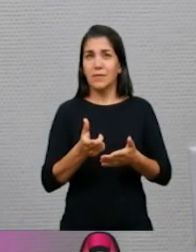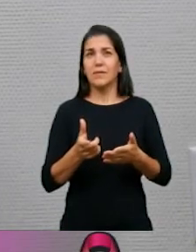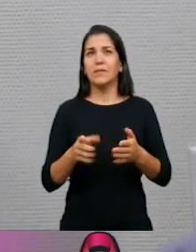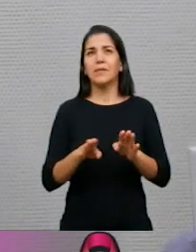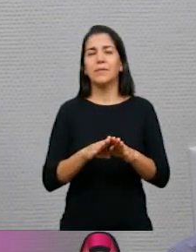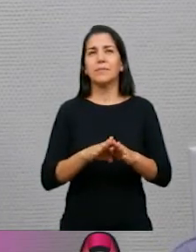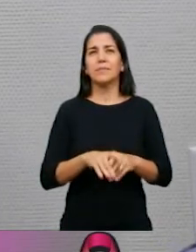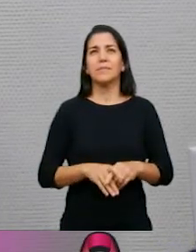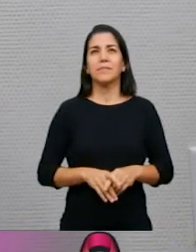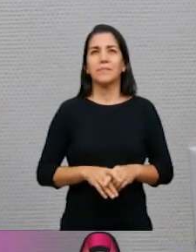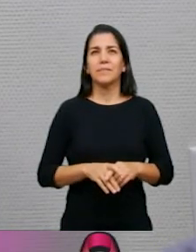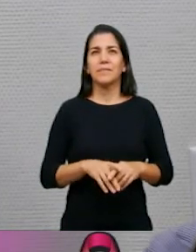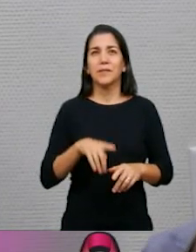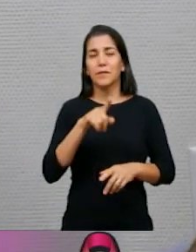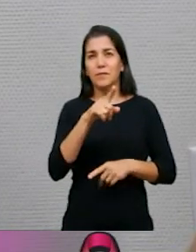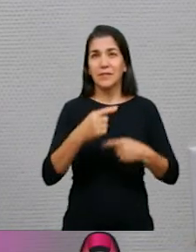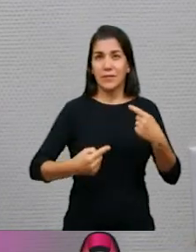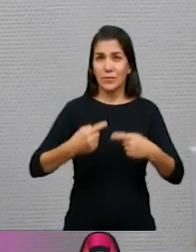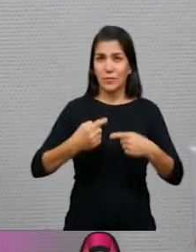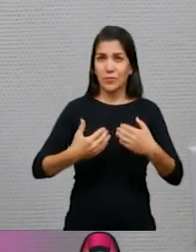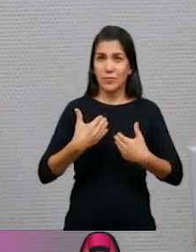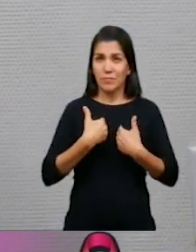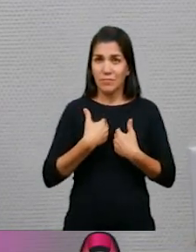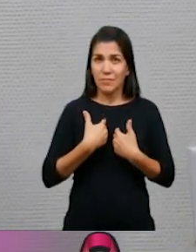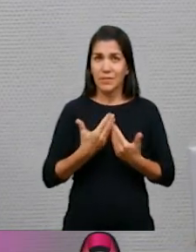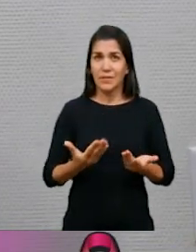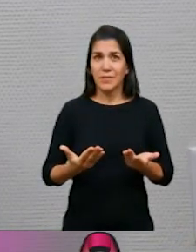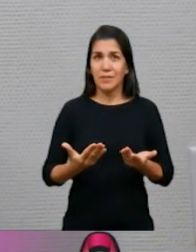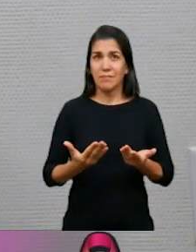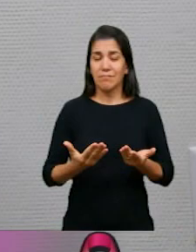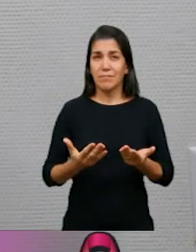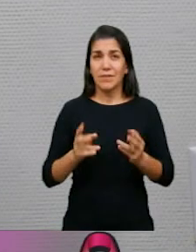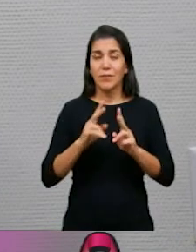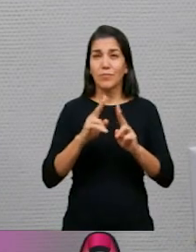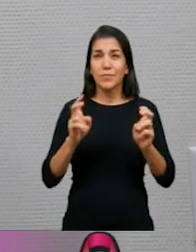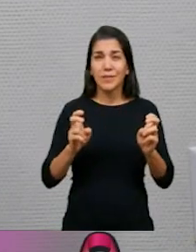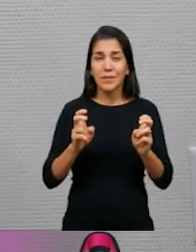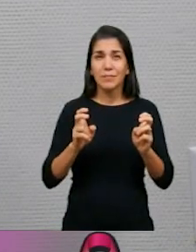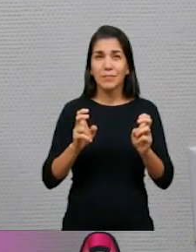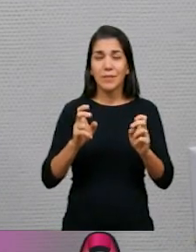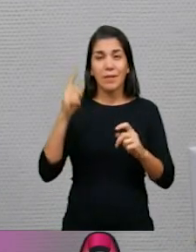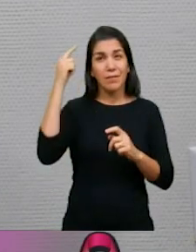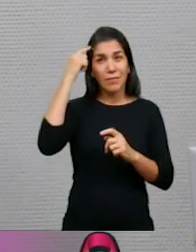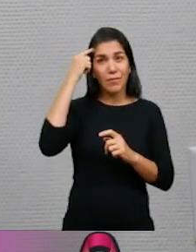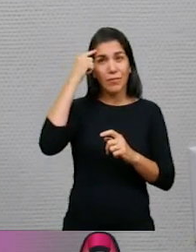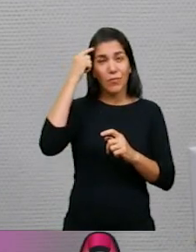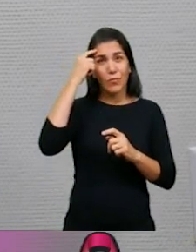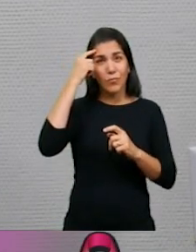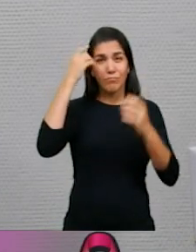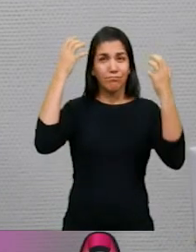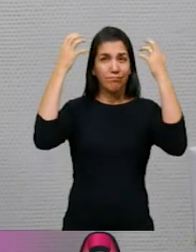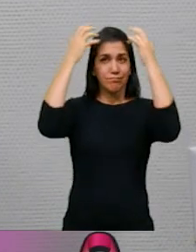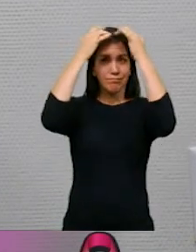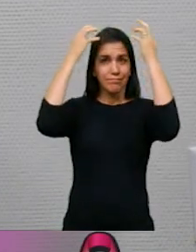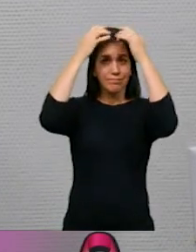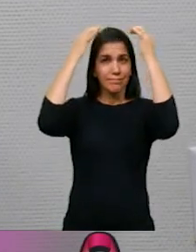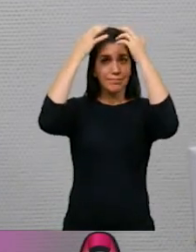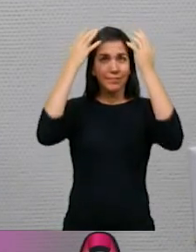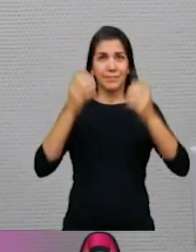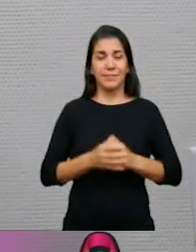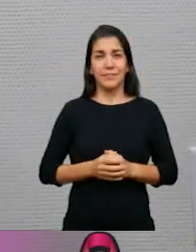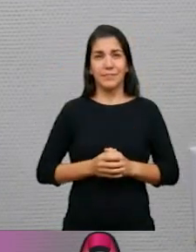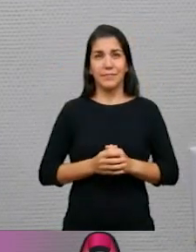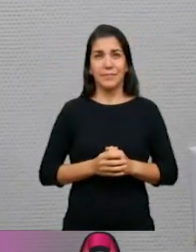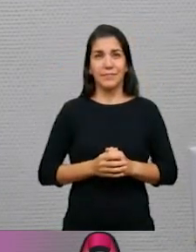não adianta você querer entrar nessa discussão comigo, porque é uma questão de lógica, de fazer raciocínio lógico, entendeu? Se o